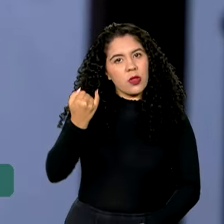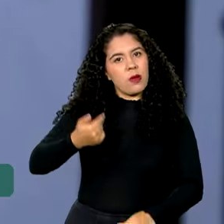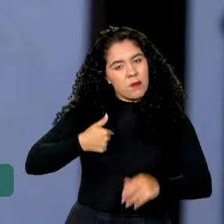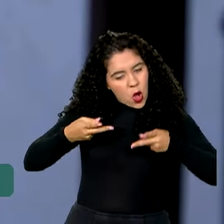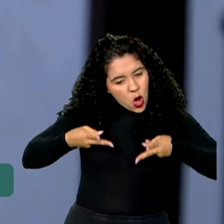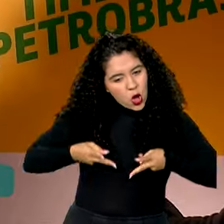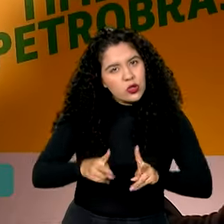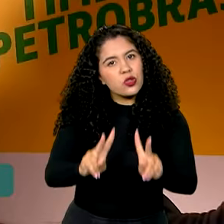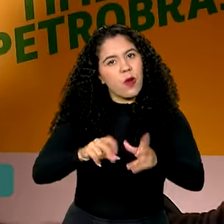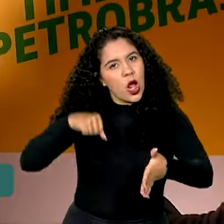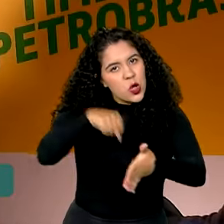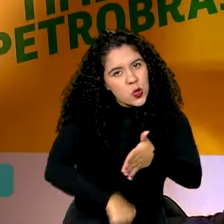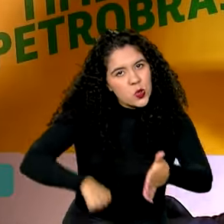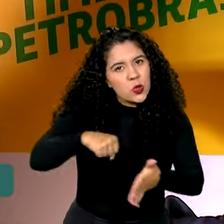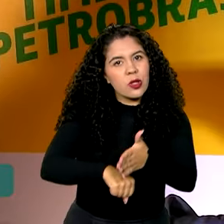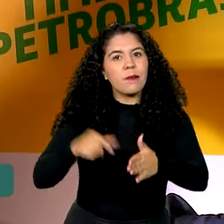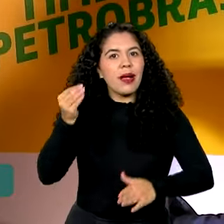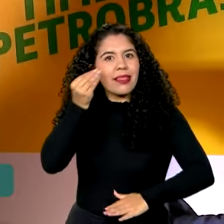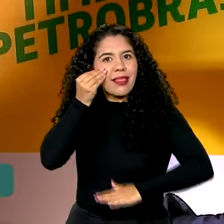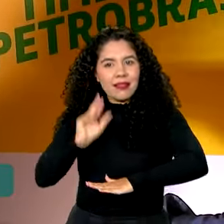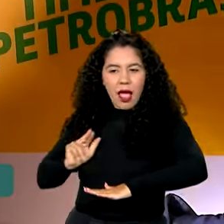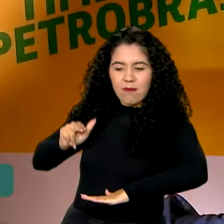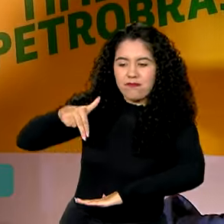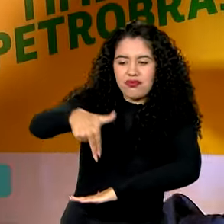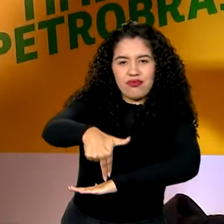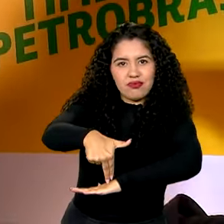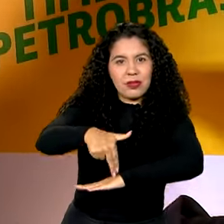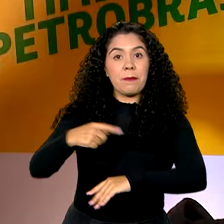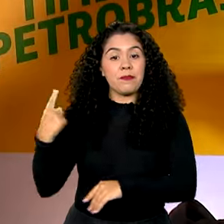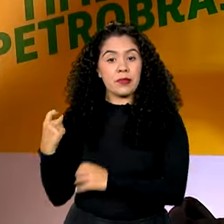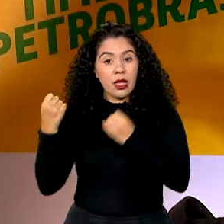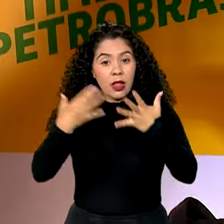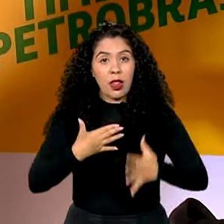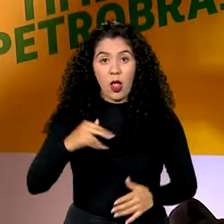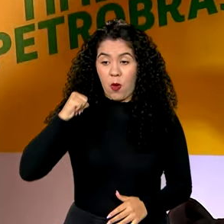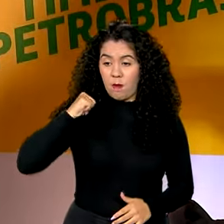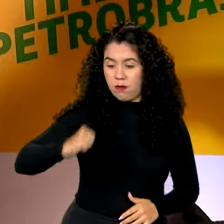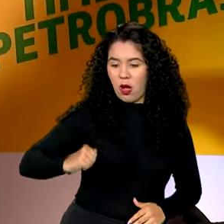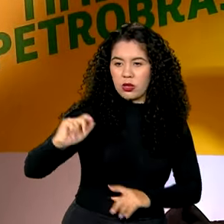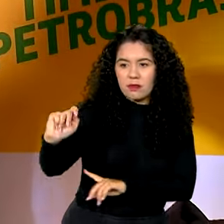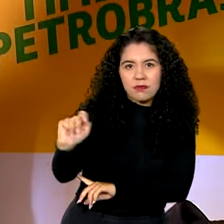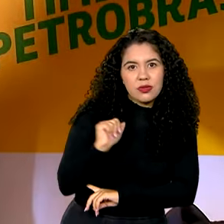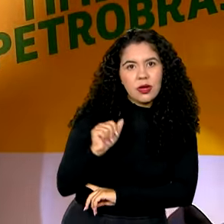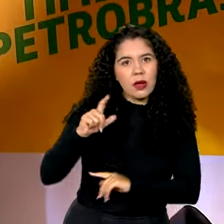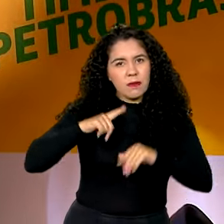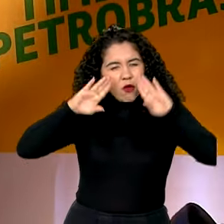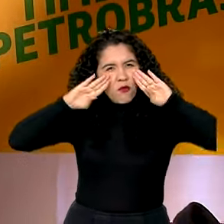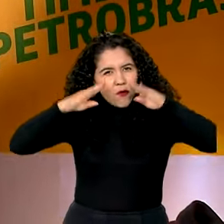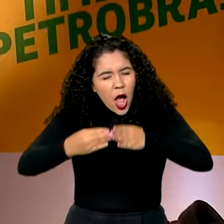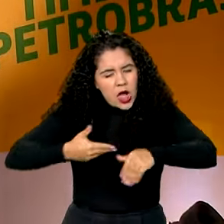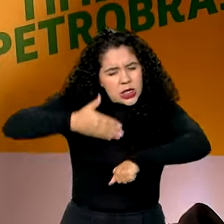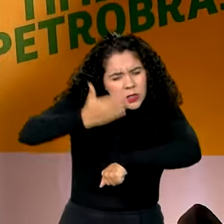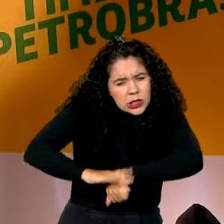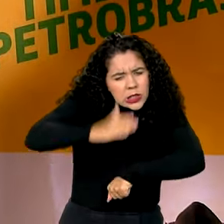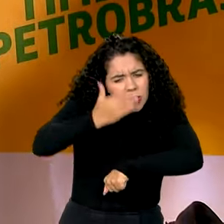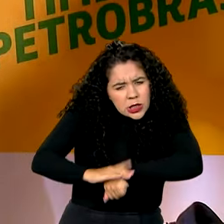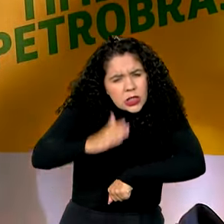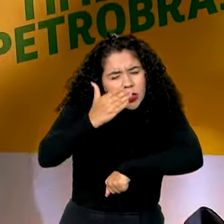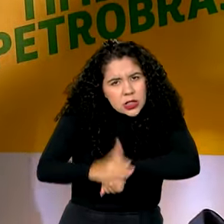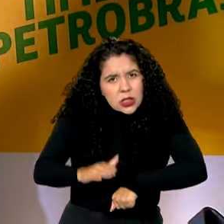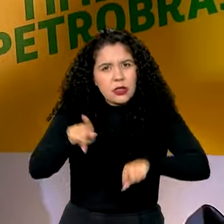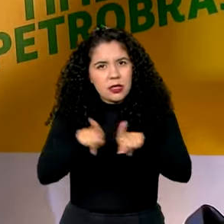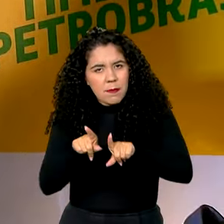pelo pódio. São esses patrocínios, essas bolsas que fazem a gente focar somente no treino, na nossa alimentação, na